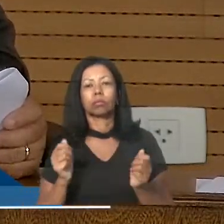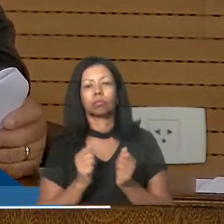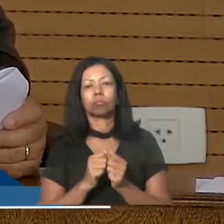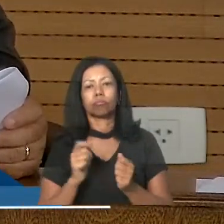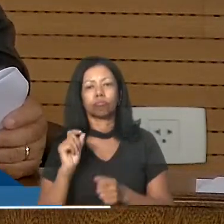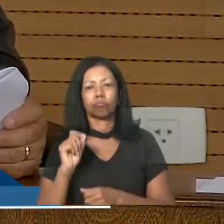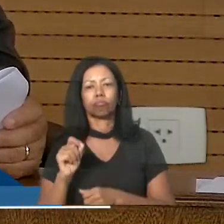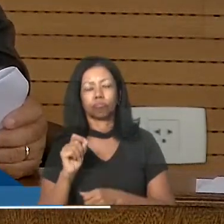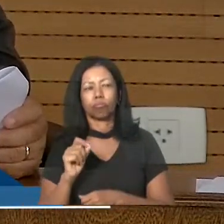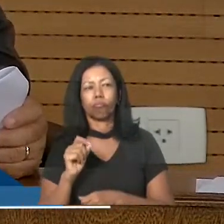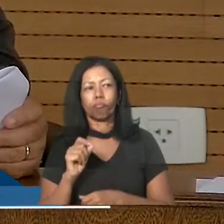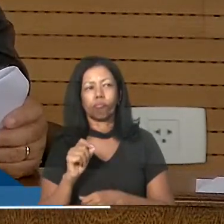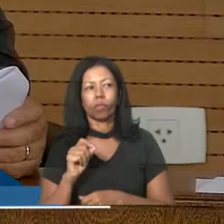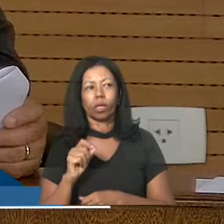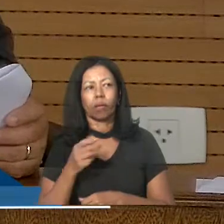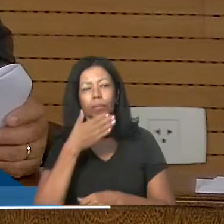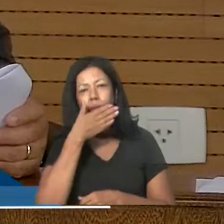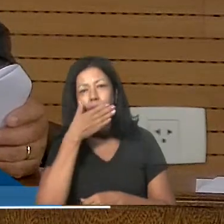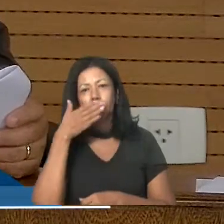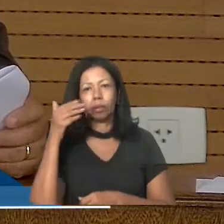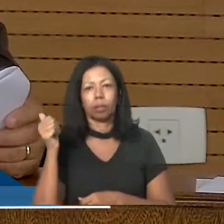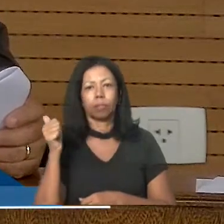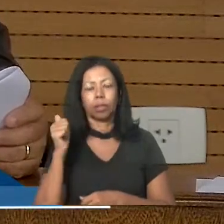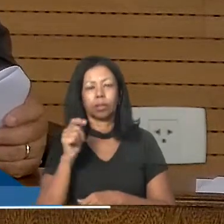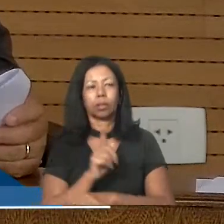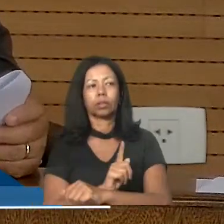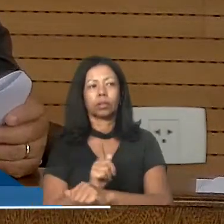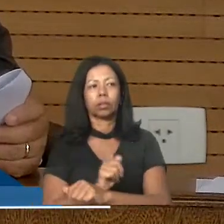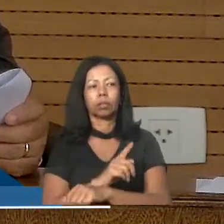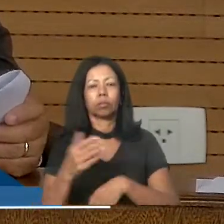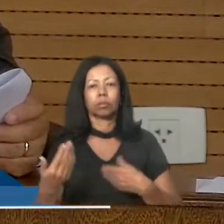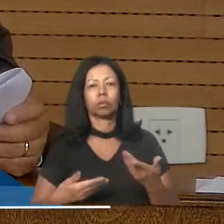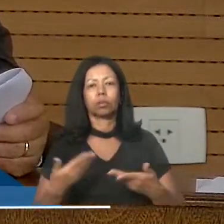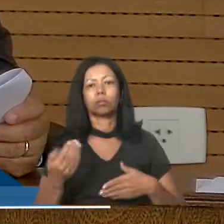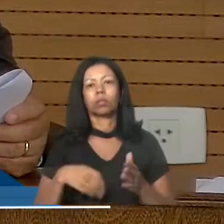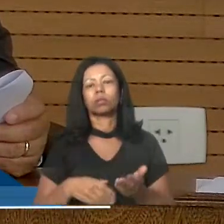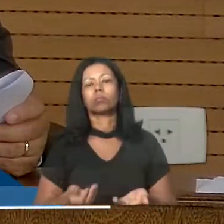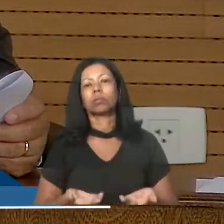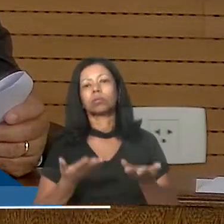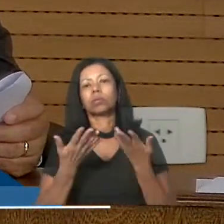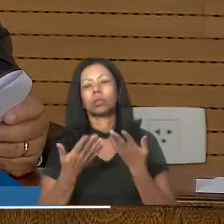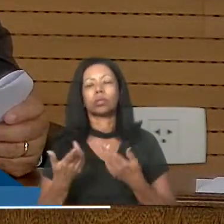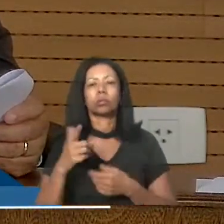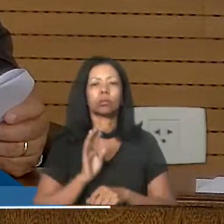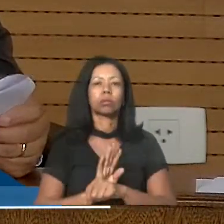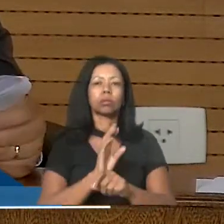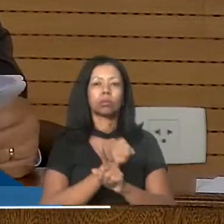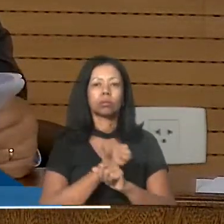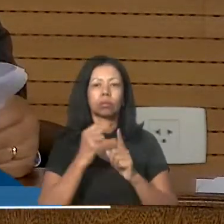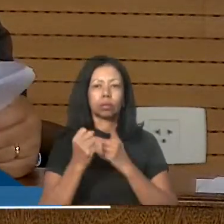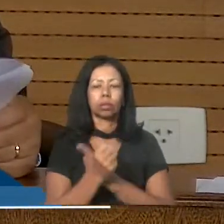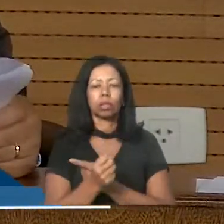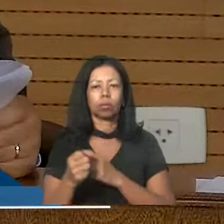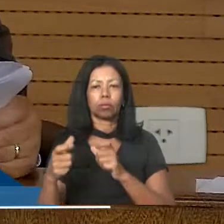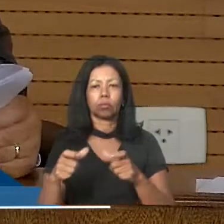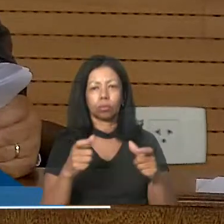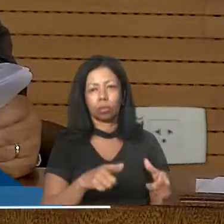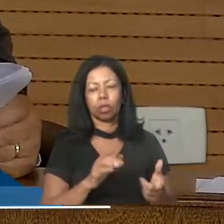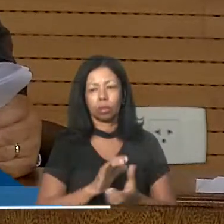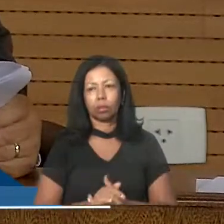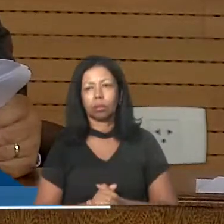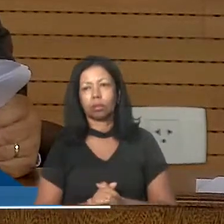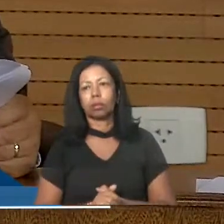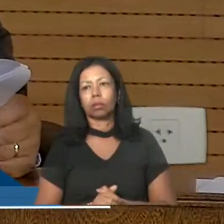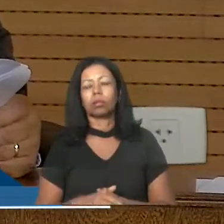cofinanciar o aprimoramento da gestão dos serviços, programas e projetos de assistência social em âmbito local.